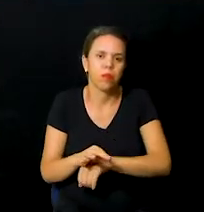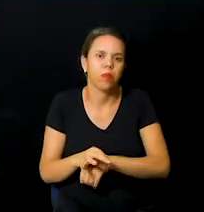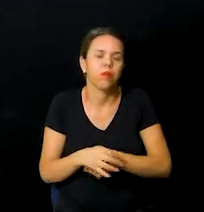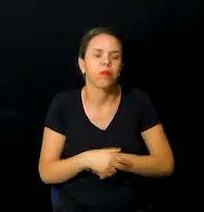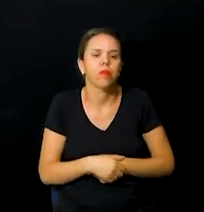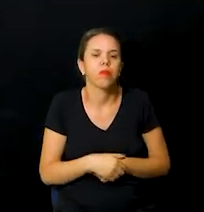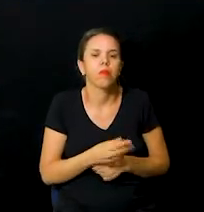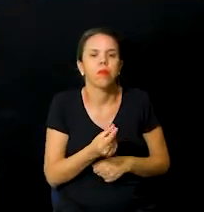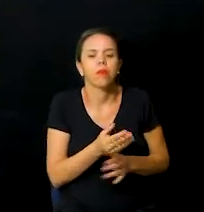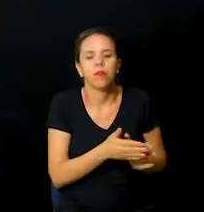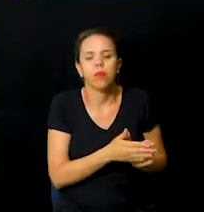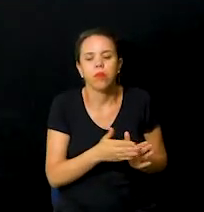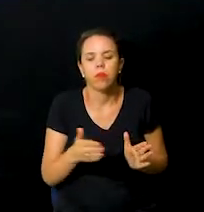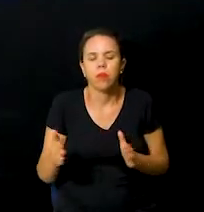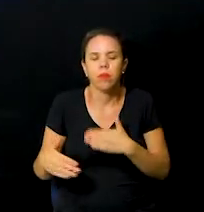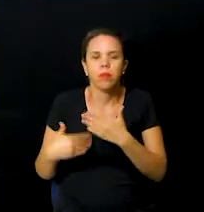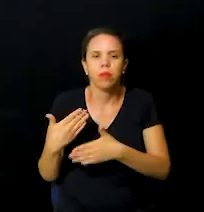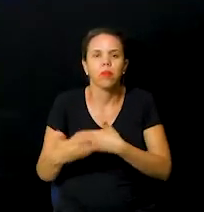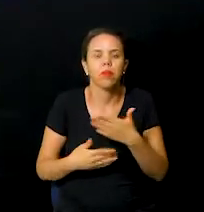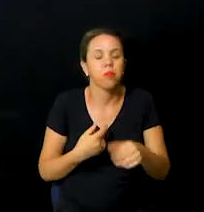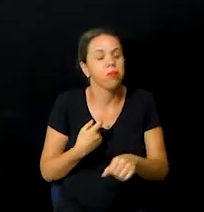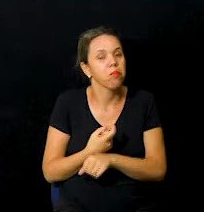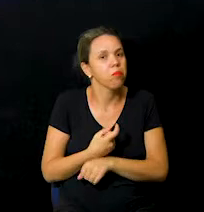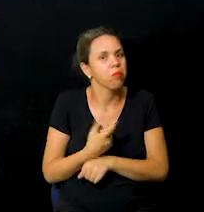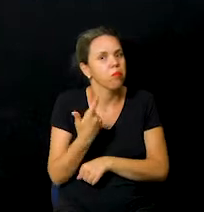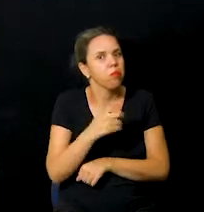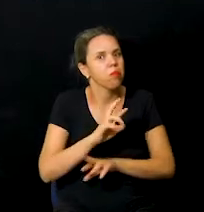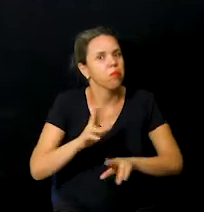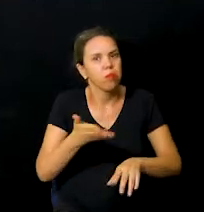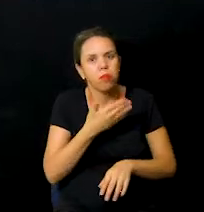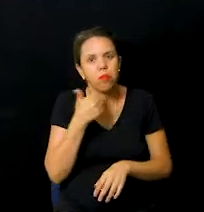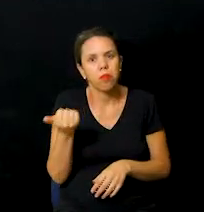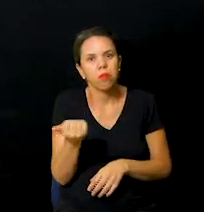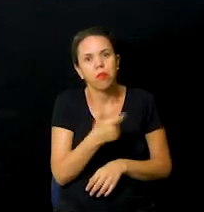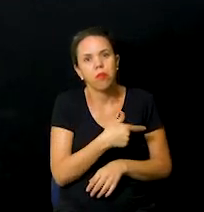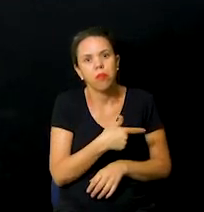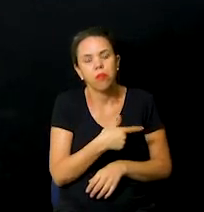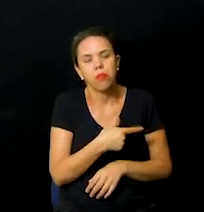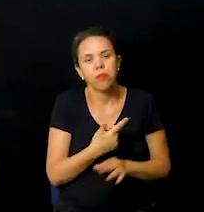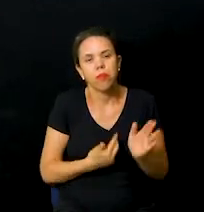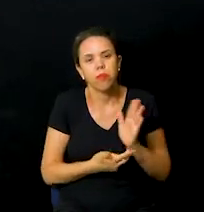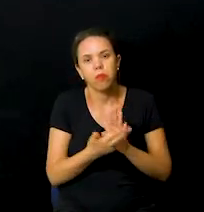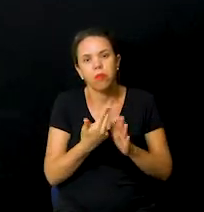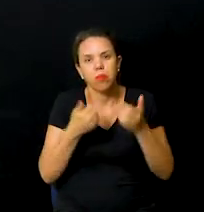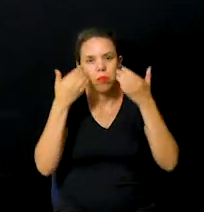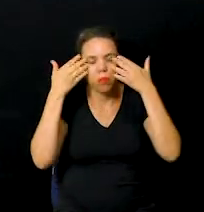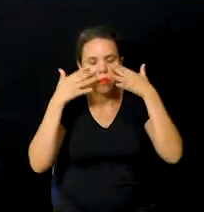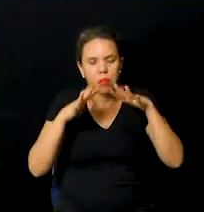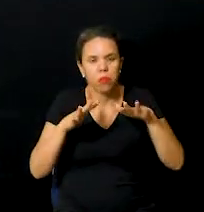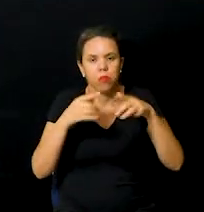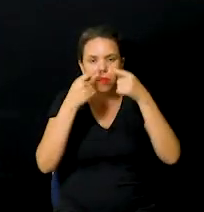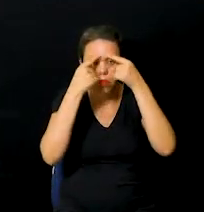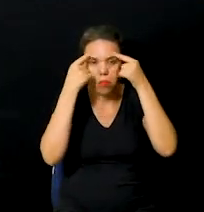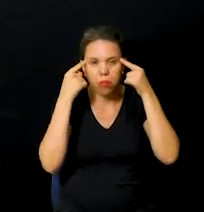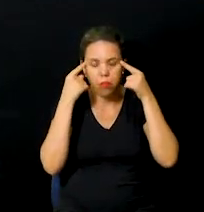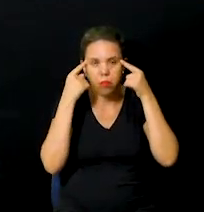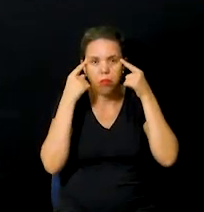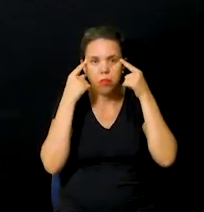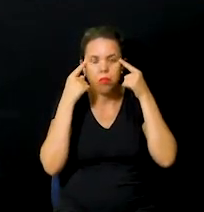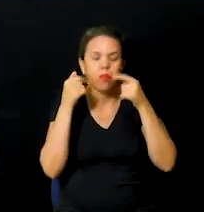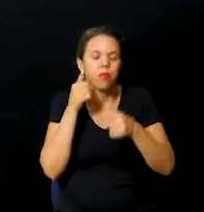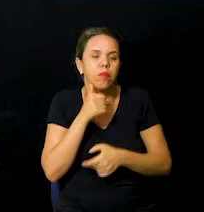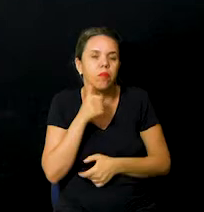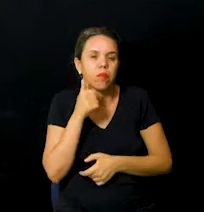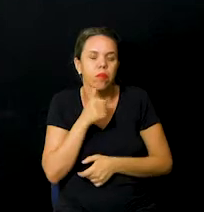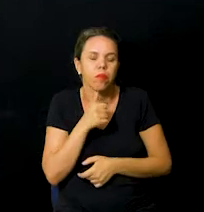arquitetas que durante o processo se descobriu melhor sendo designer de sobrancelha.